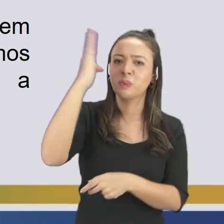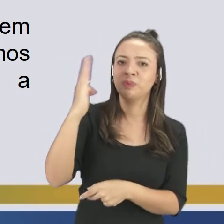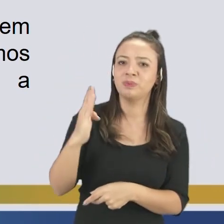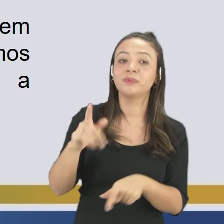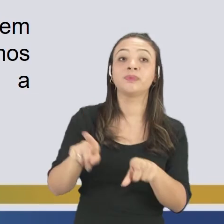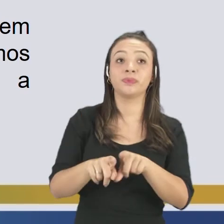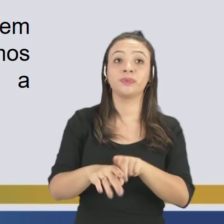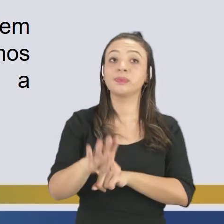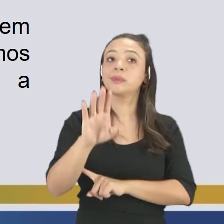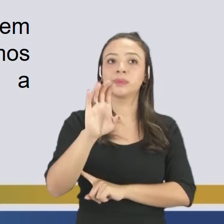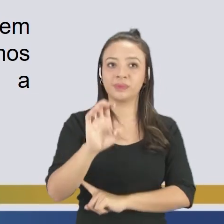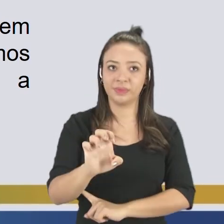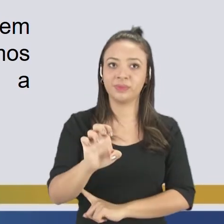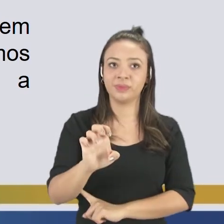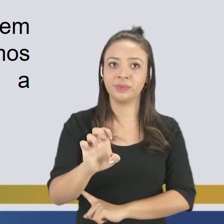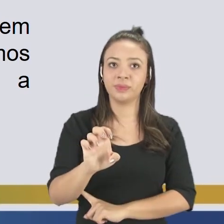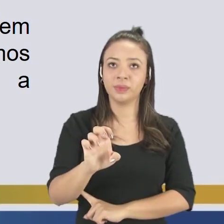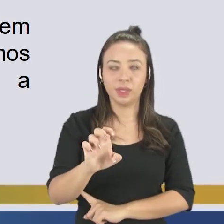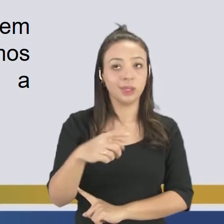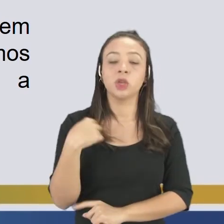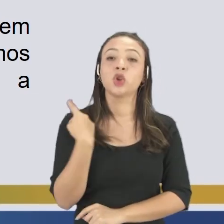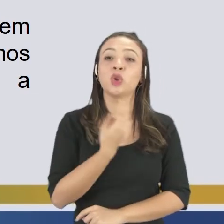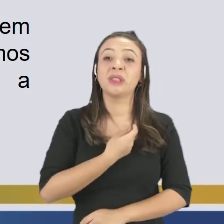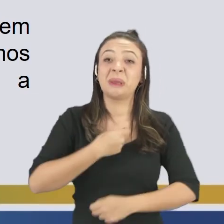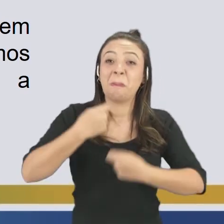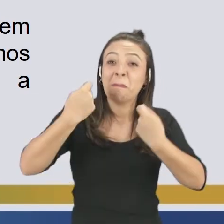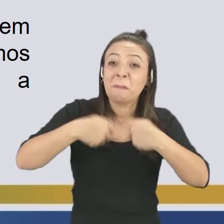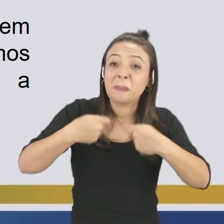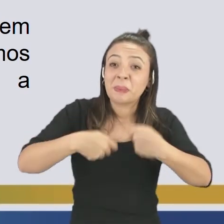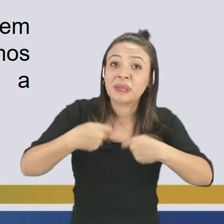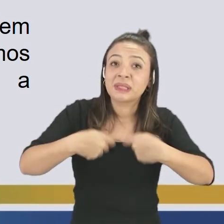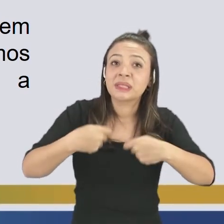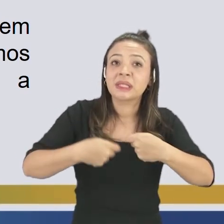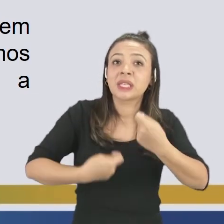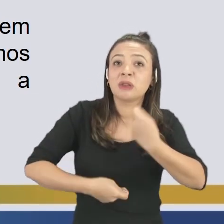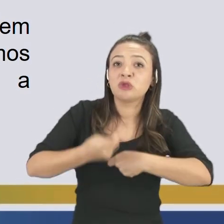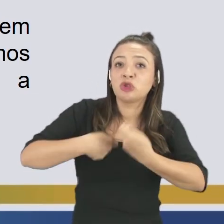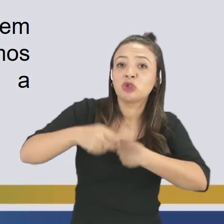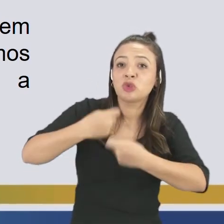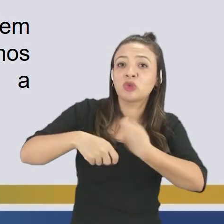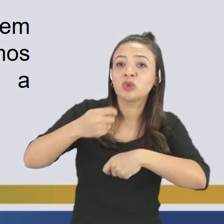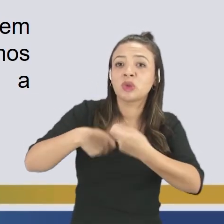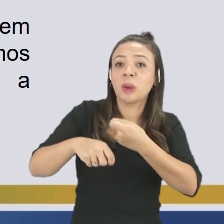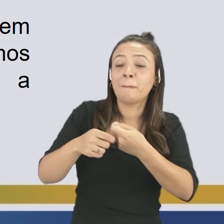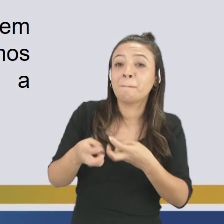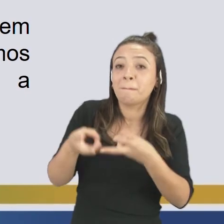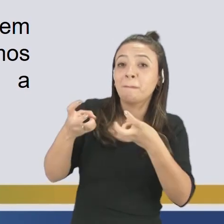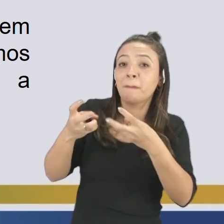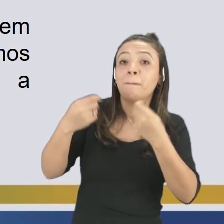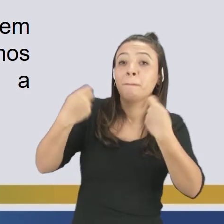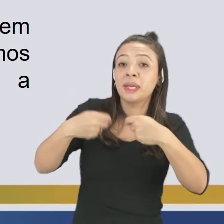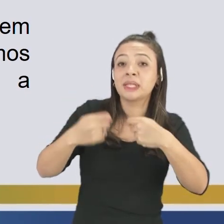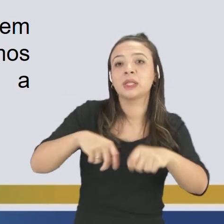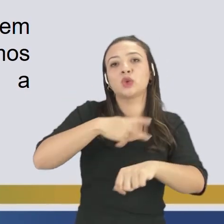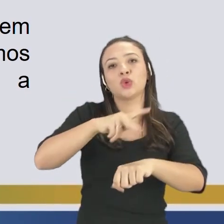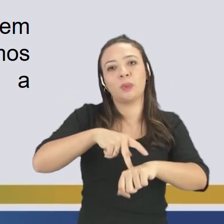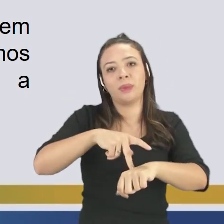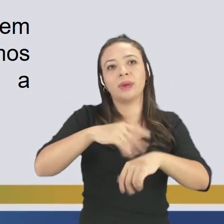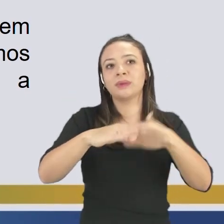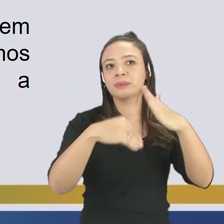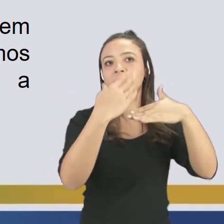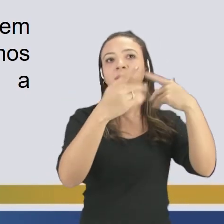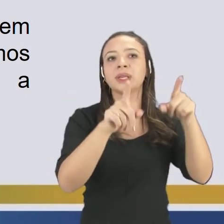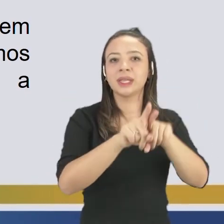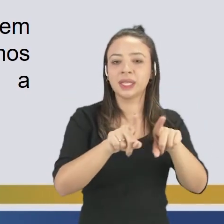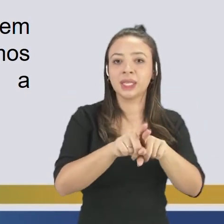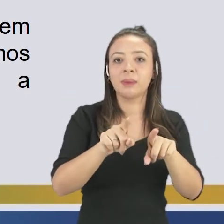A histórica dependência econômica que nosso país tem em relação às nações desenvolvidas e organismos